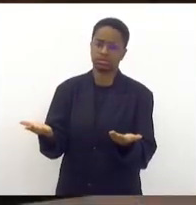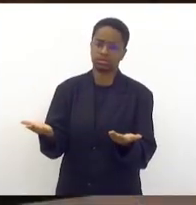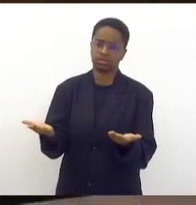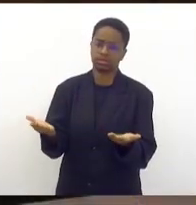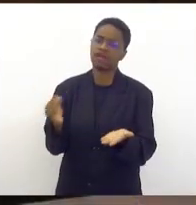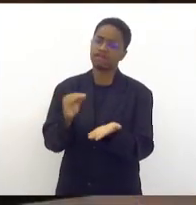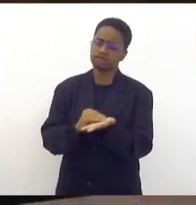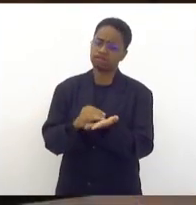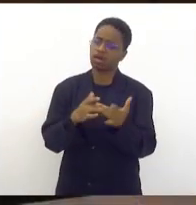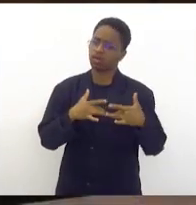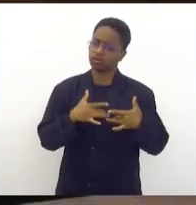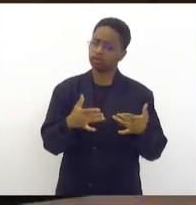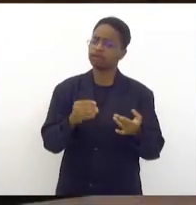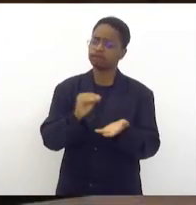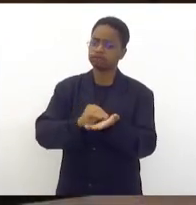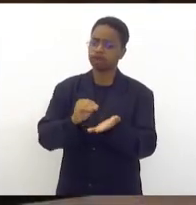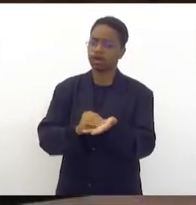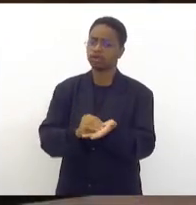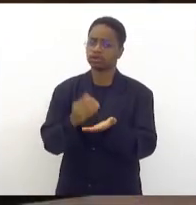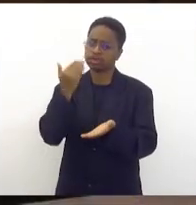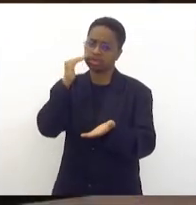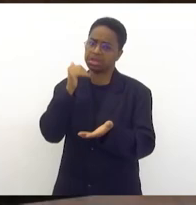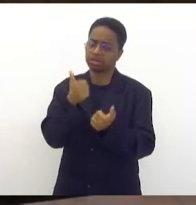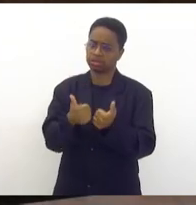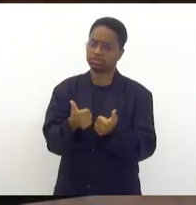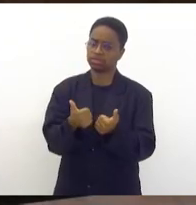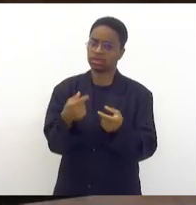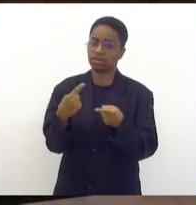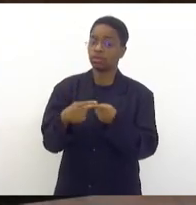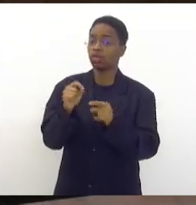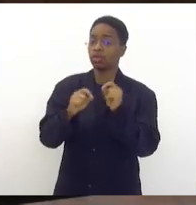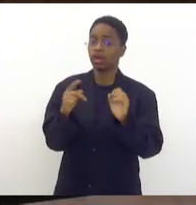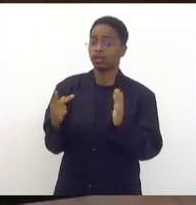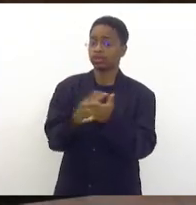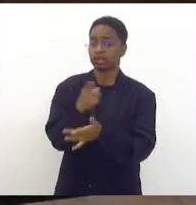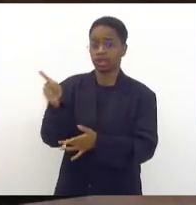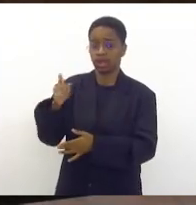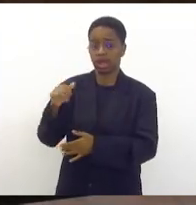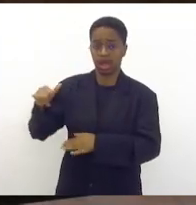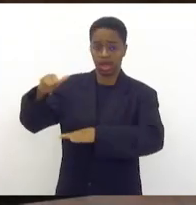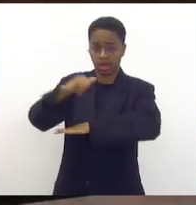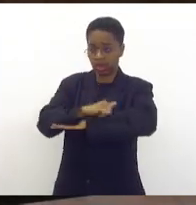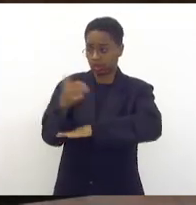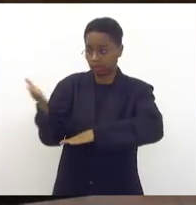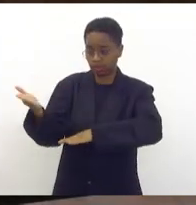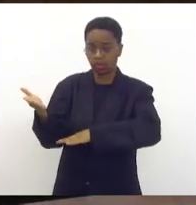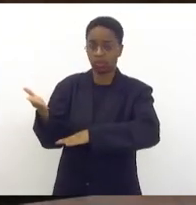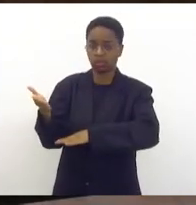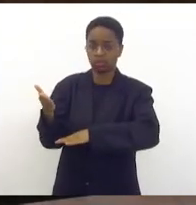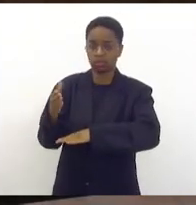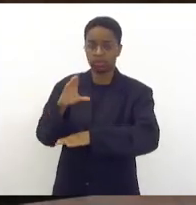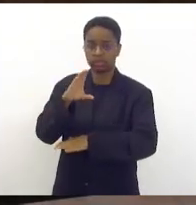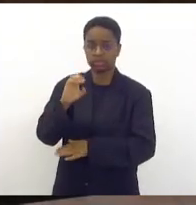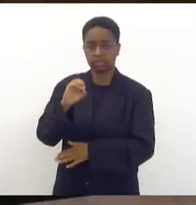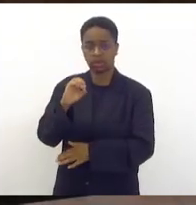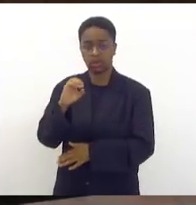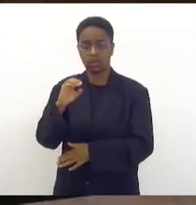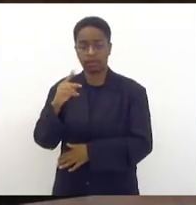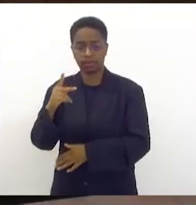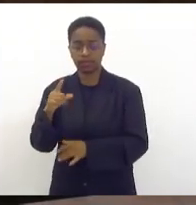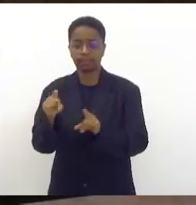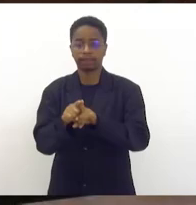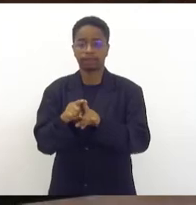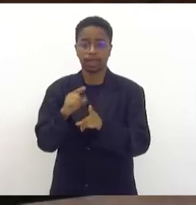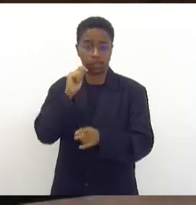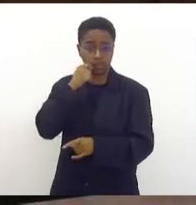de sensibilidade, falta de bom senso. O que está acontecendo no aeroporto de Santos Dumont, praticado pela CEO, pelo Eduardo Paes, é algo